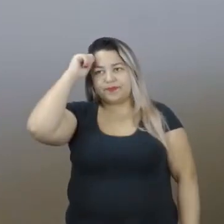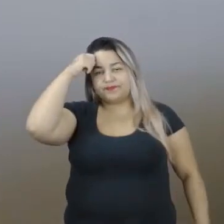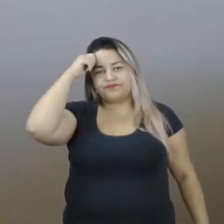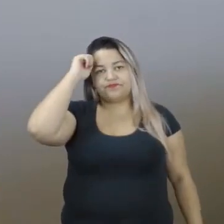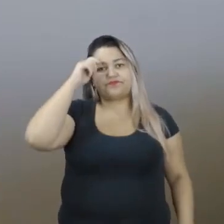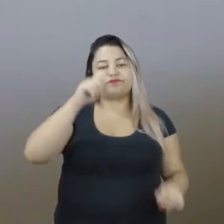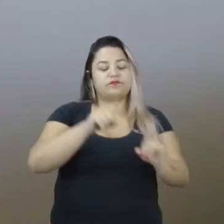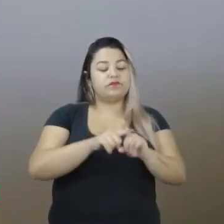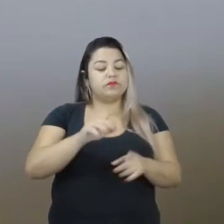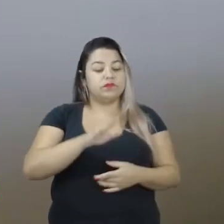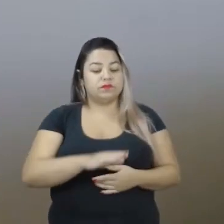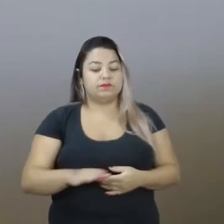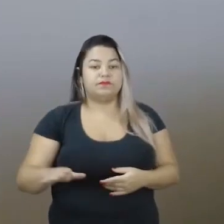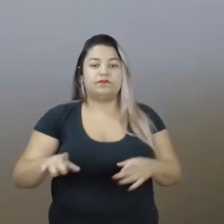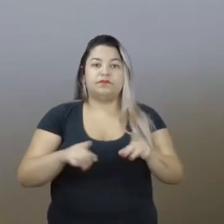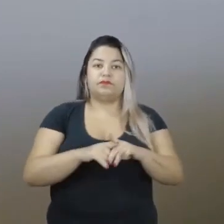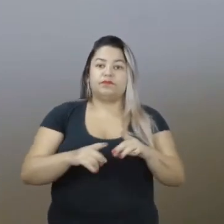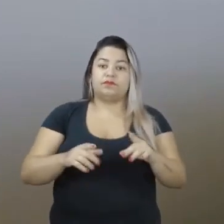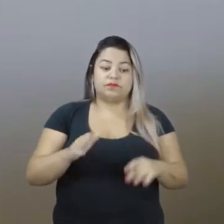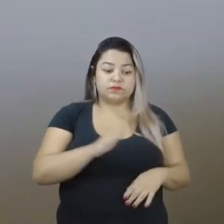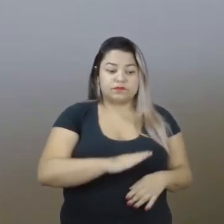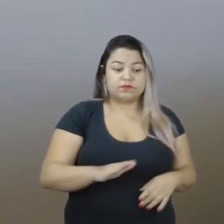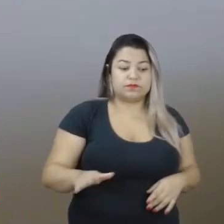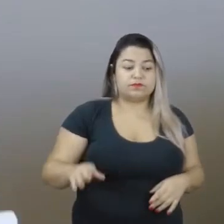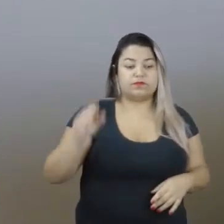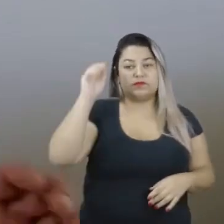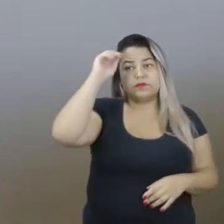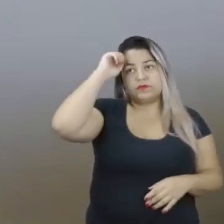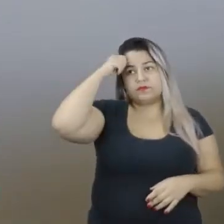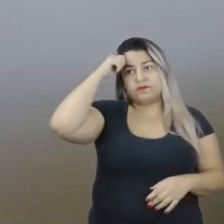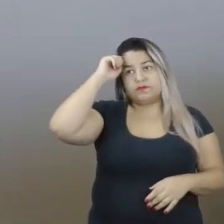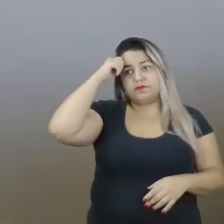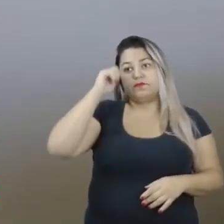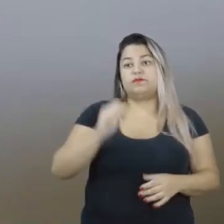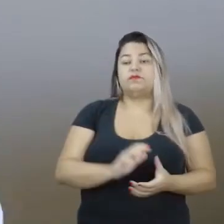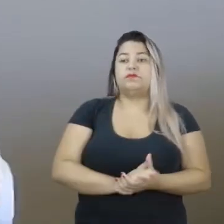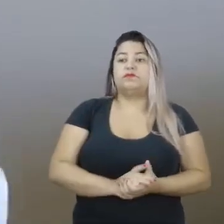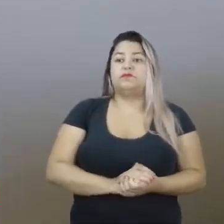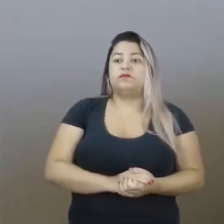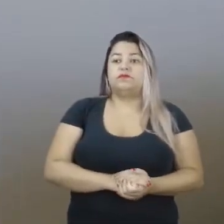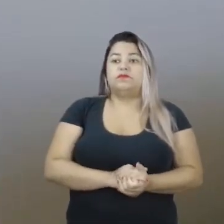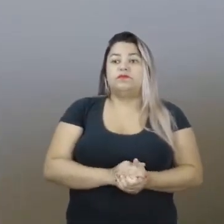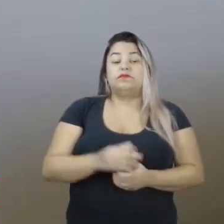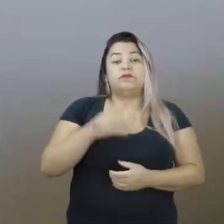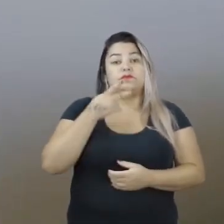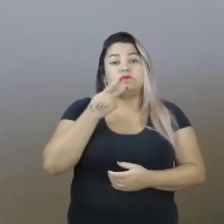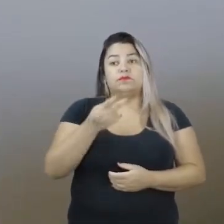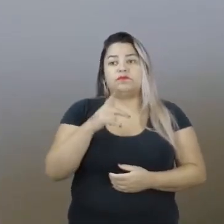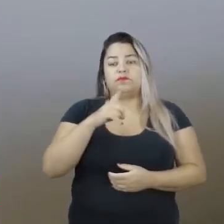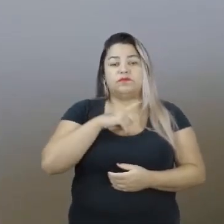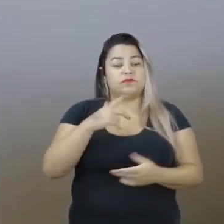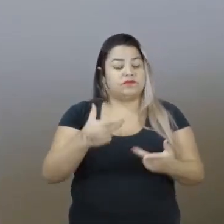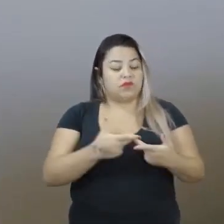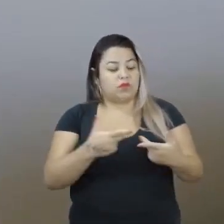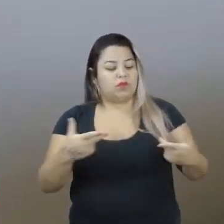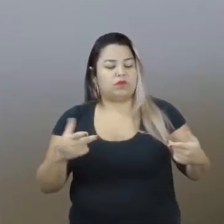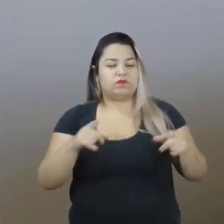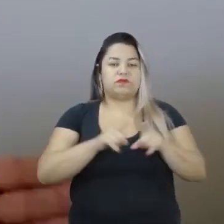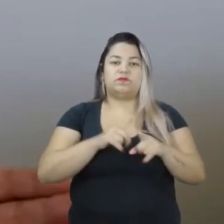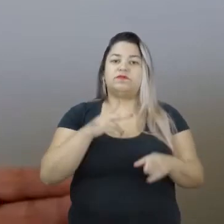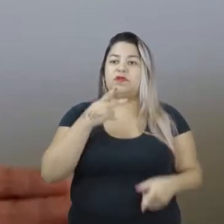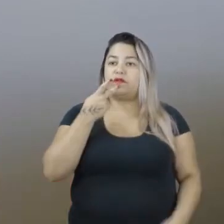impactos na infância de crianças negras, quilombolas e indígenas. Sei até que falei demais, mas tinha tanta coisa aqui que